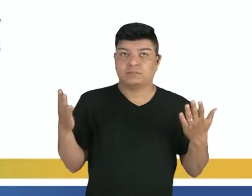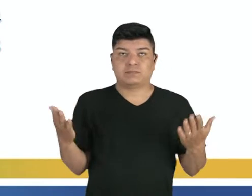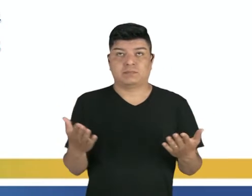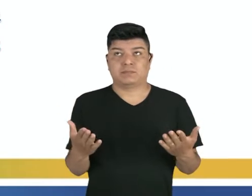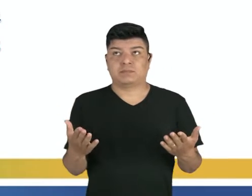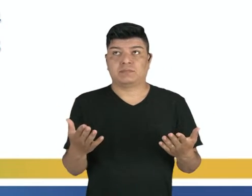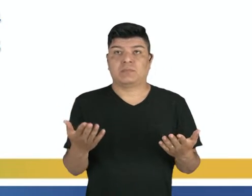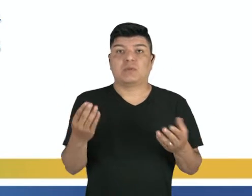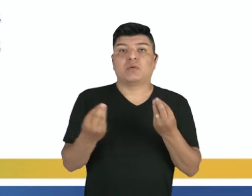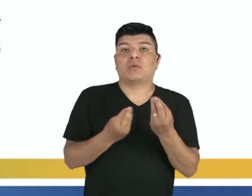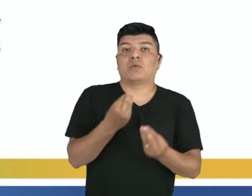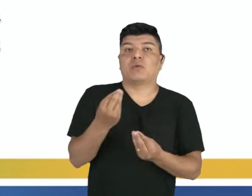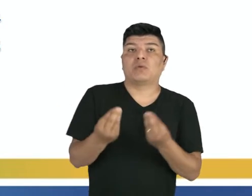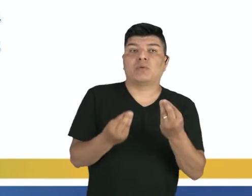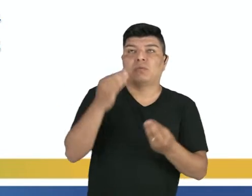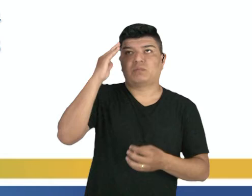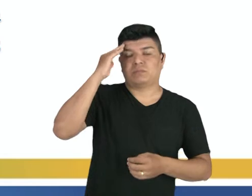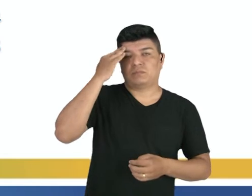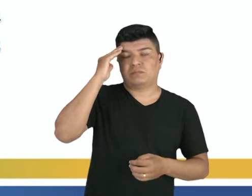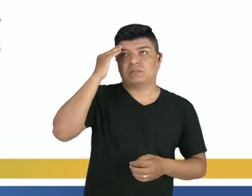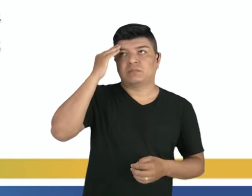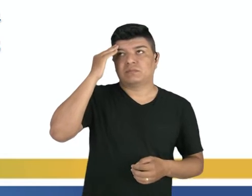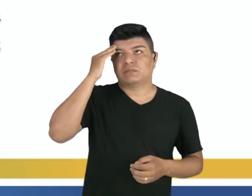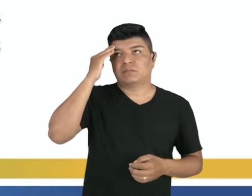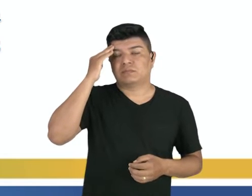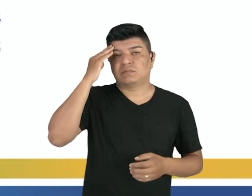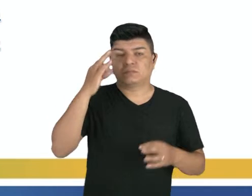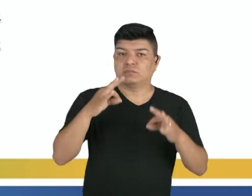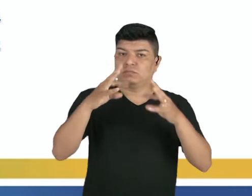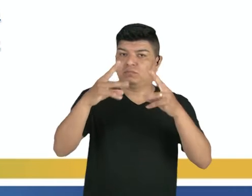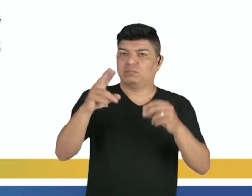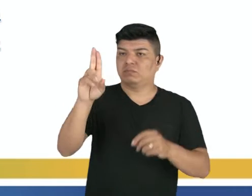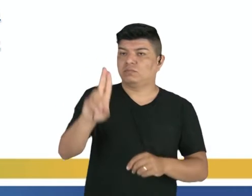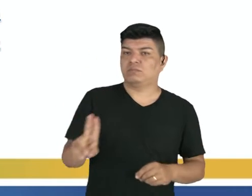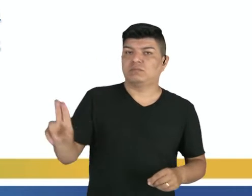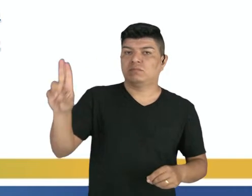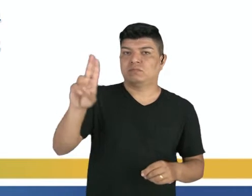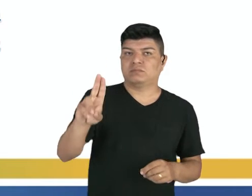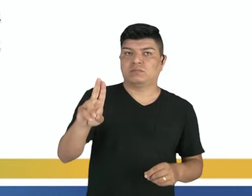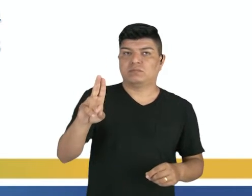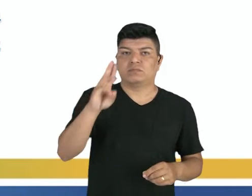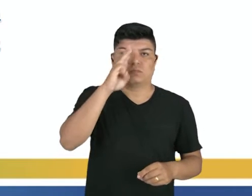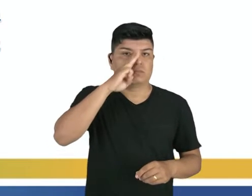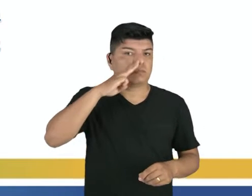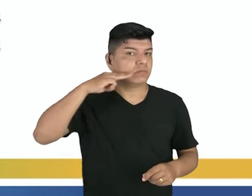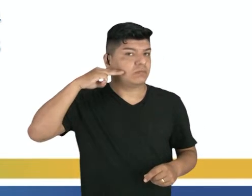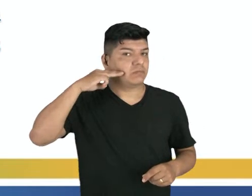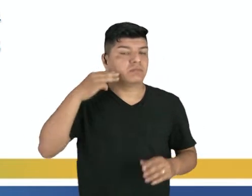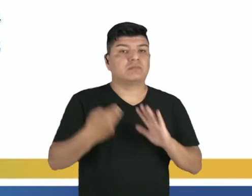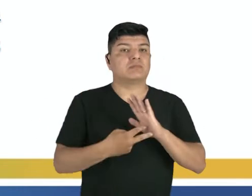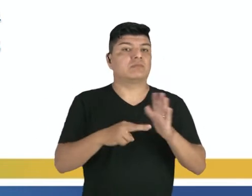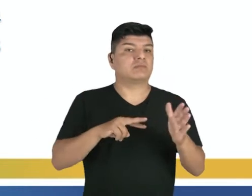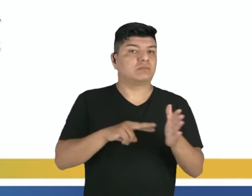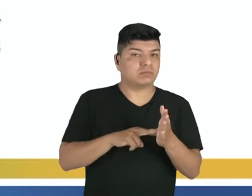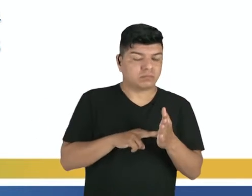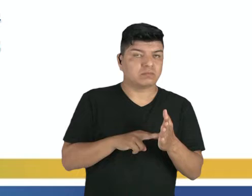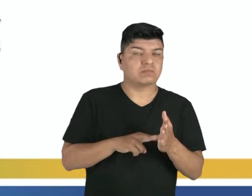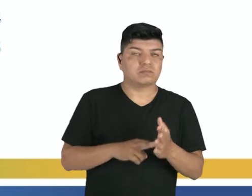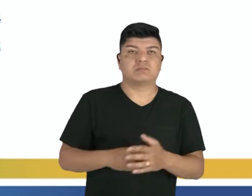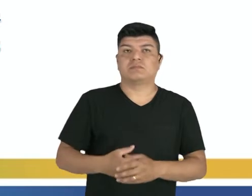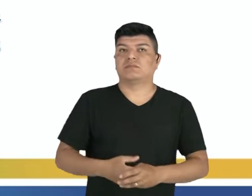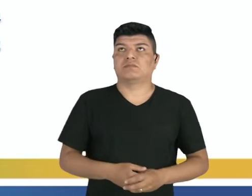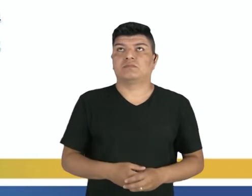do método, como entender a questão do método segundo o marxismo. E o que é esse